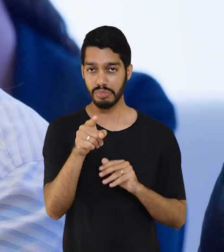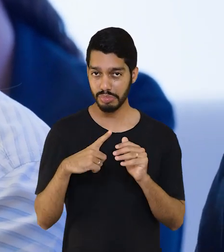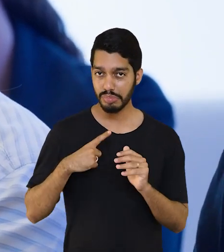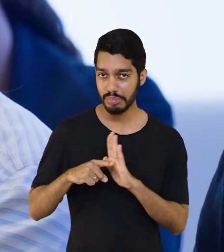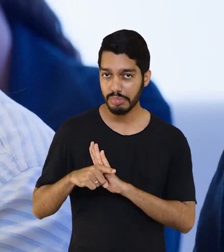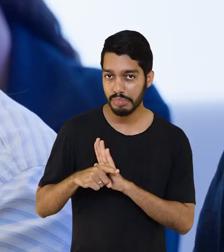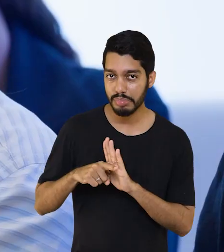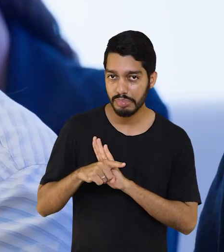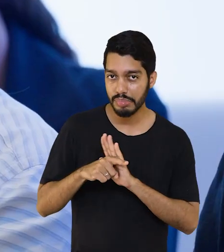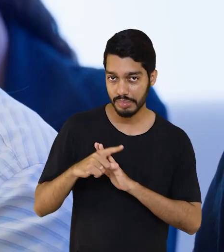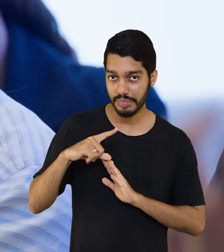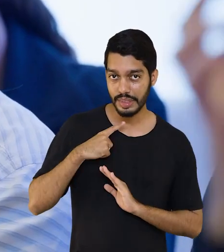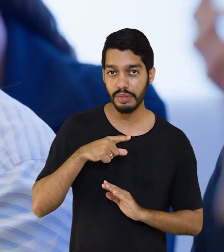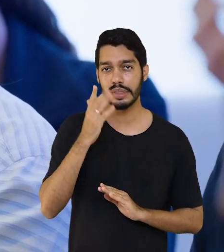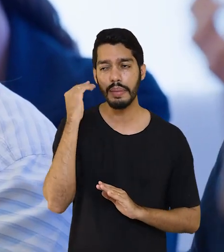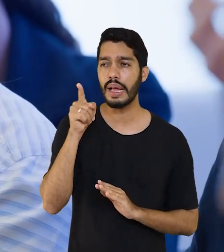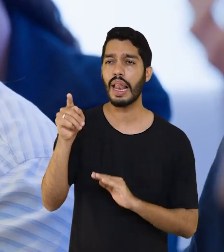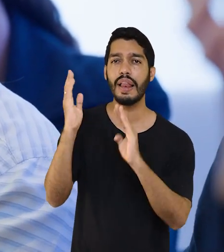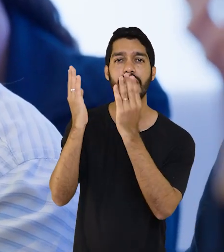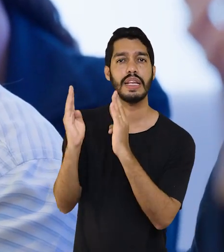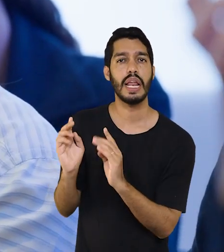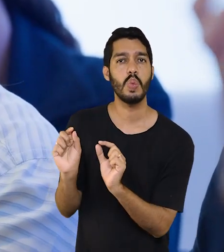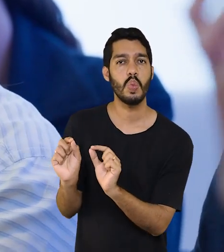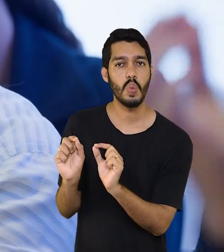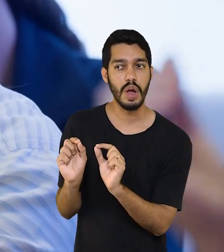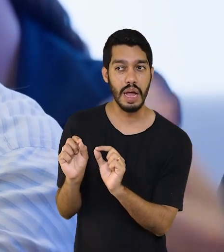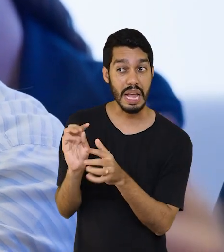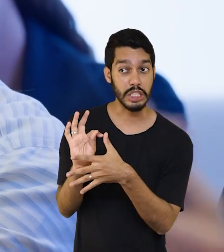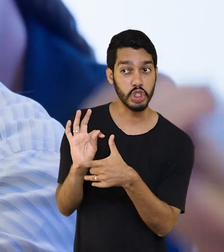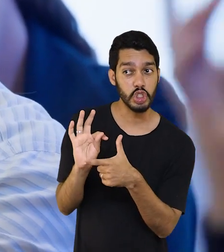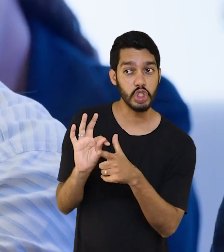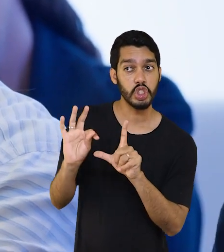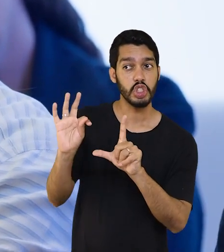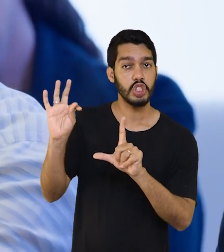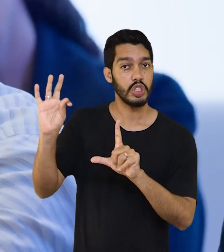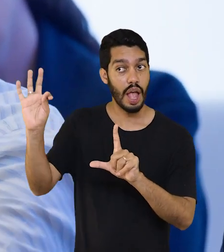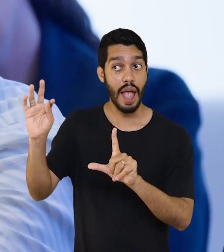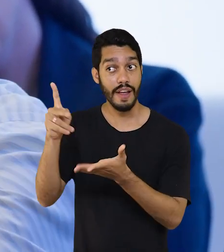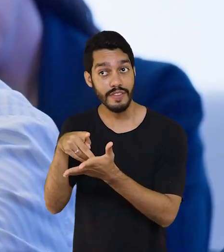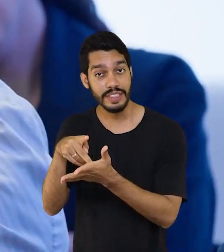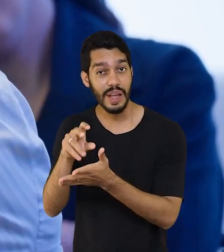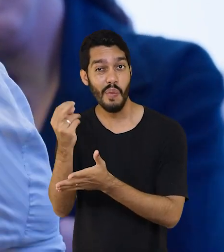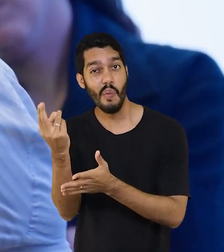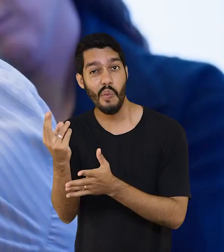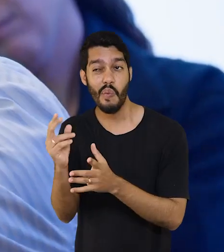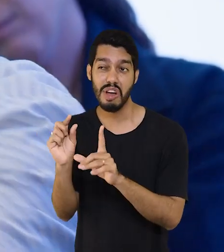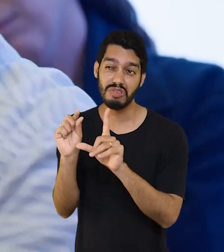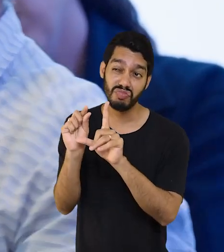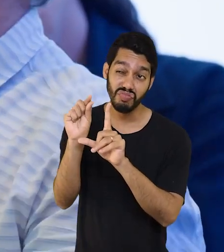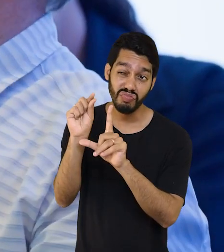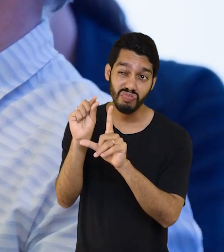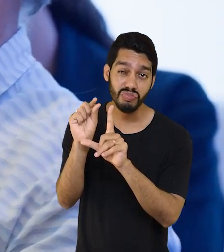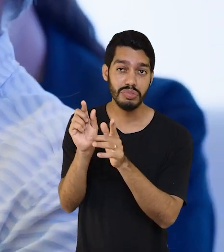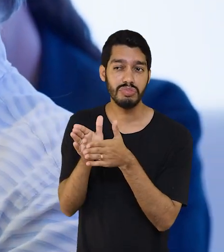o que você está avaliando efetivamente é uma tendência ou apenas uma veiazinha